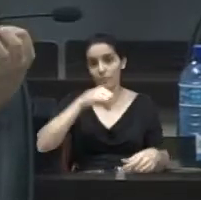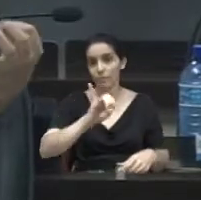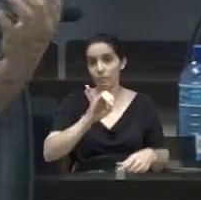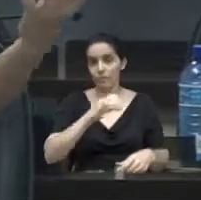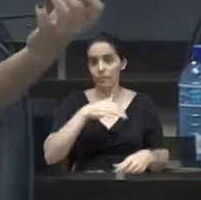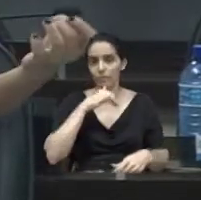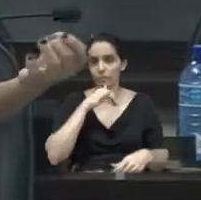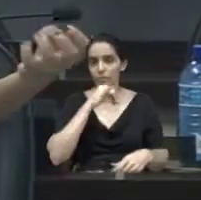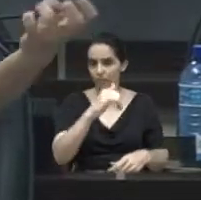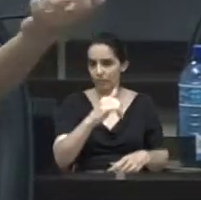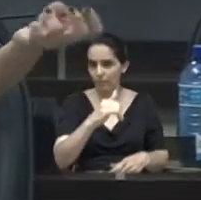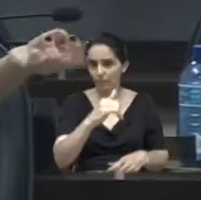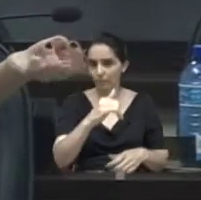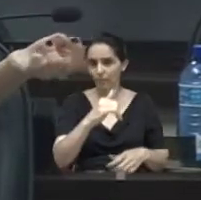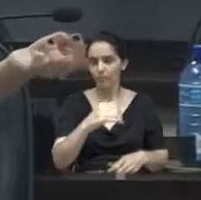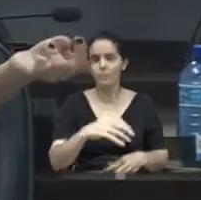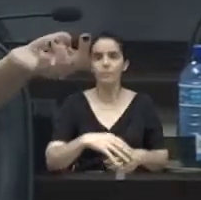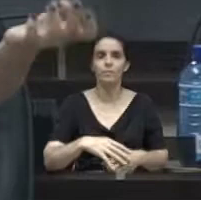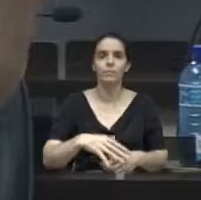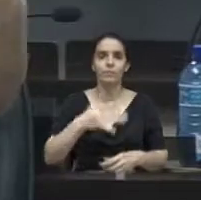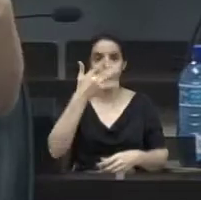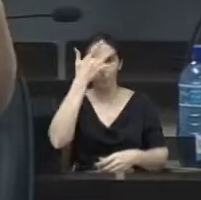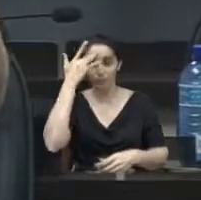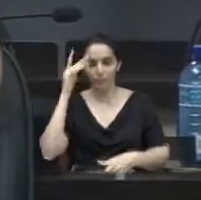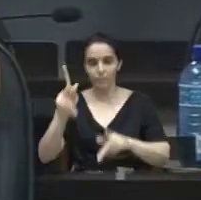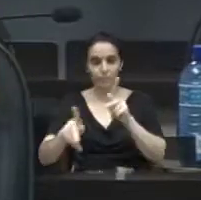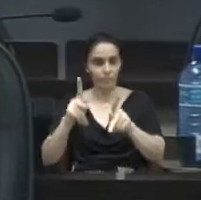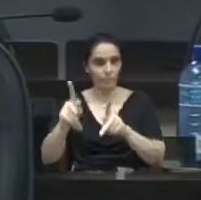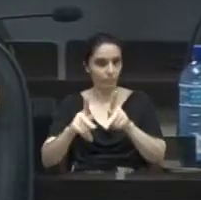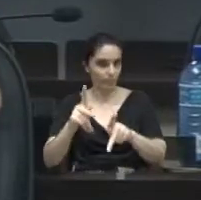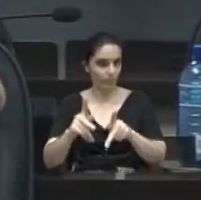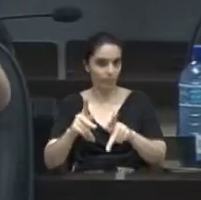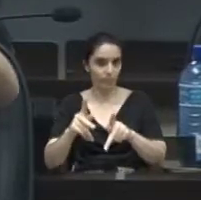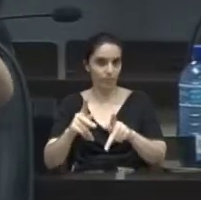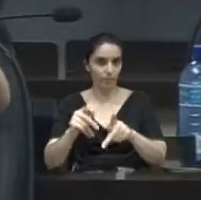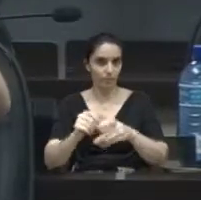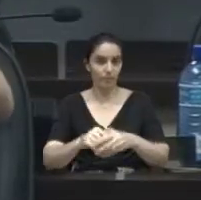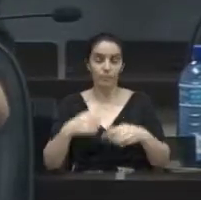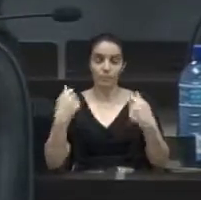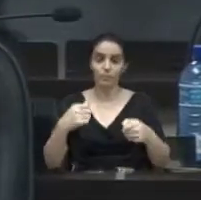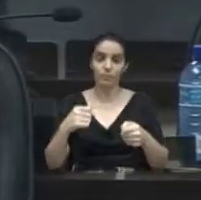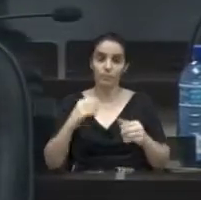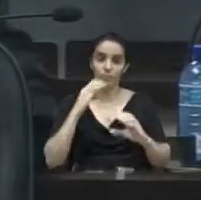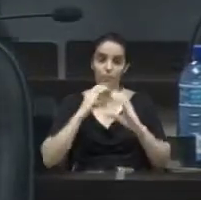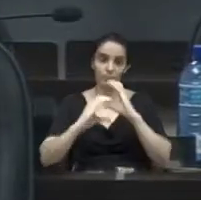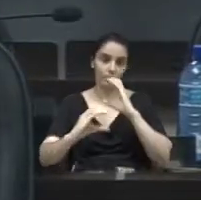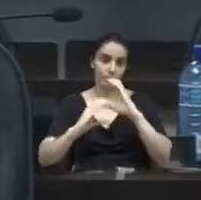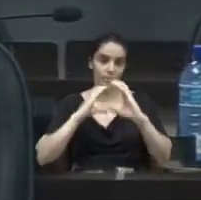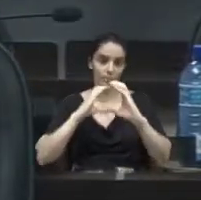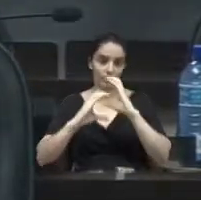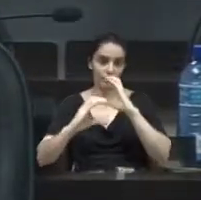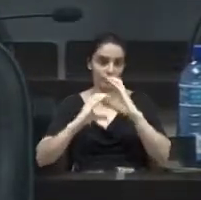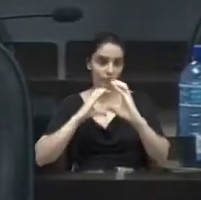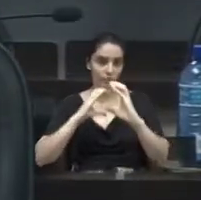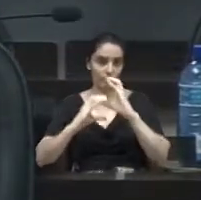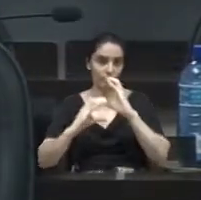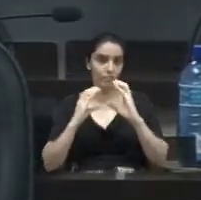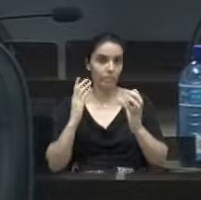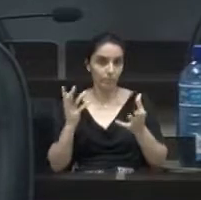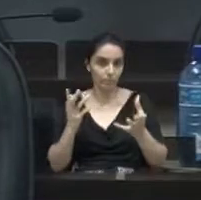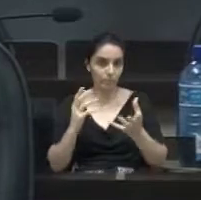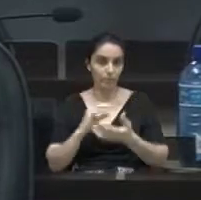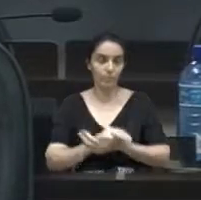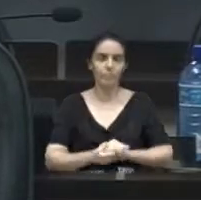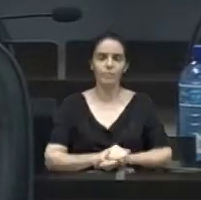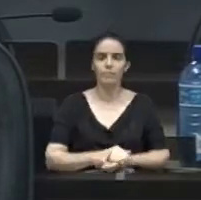ao cidadão, ao contribuinte, ao munícipe, dentro da teoria da comunicação aí, emissor e receptor, está tendo ruído e